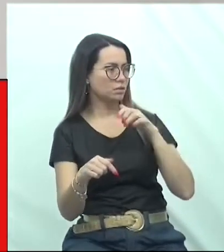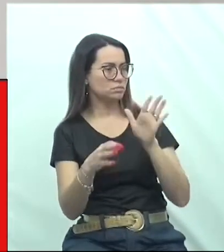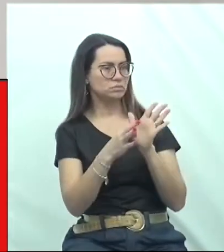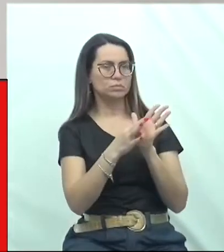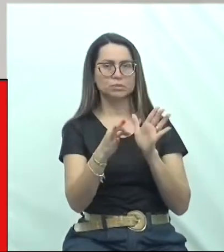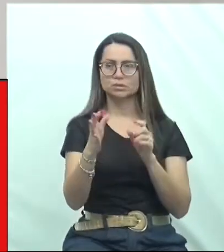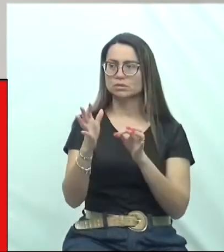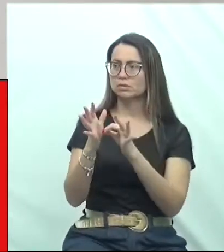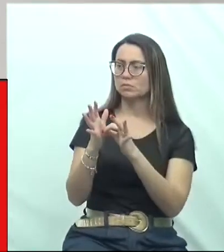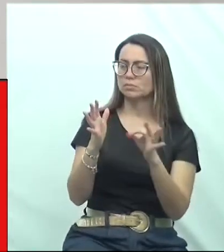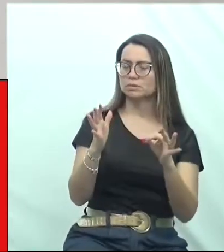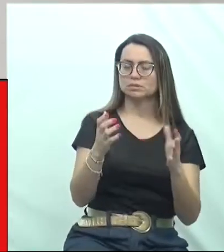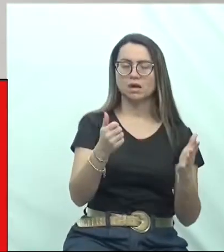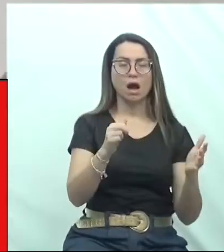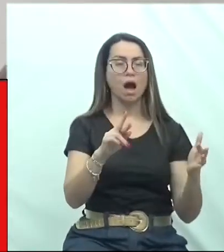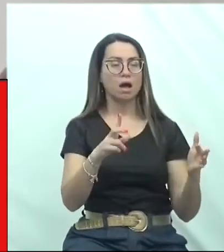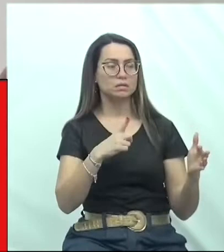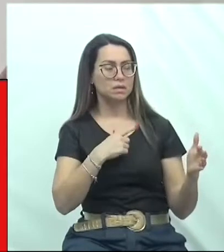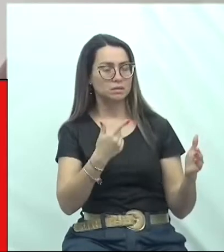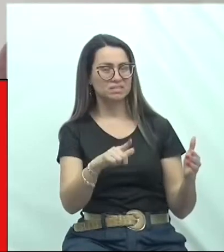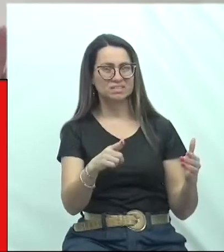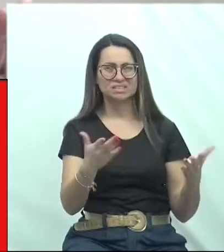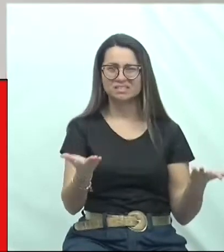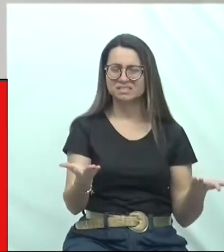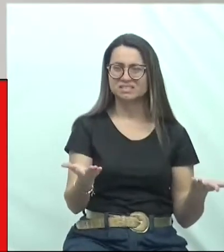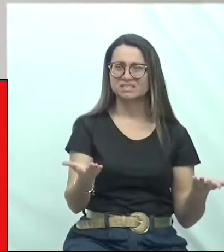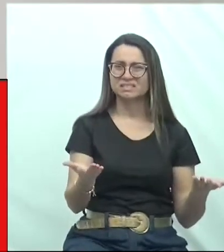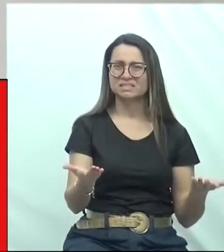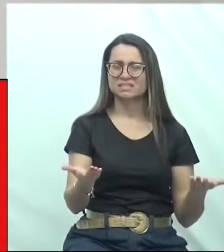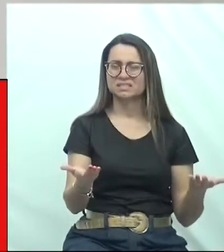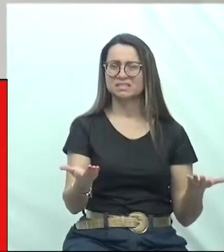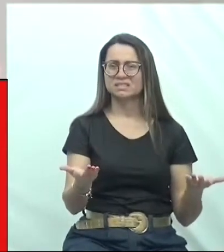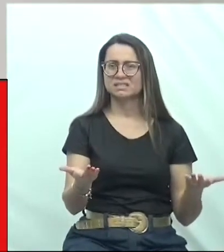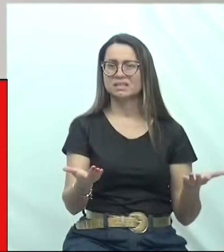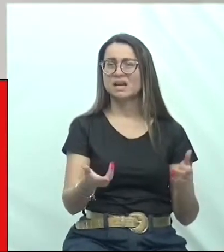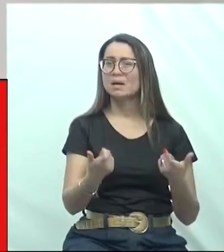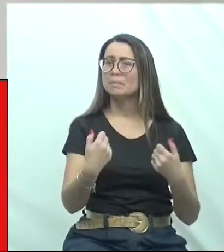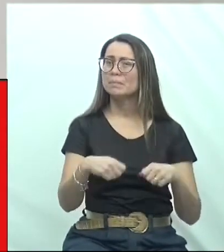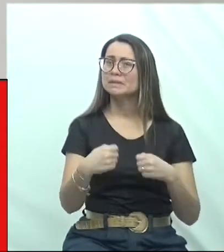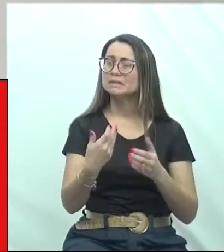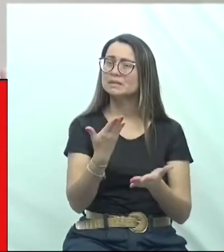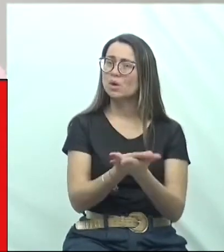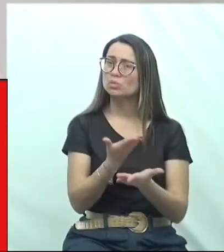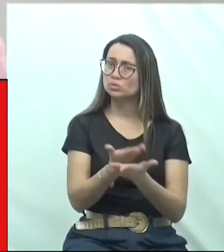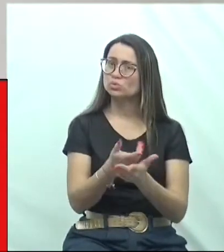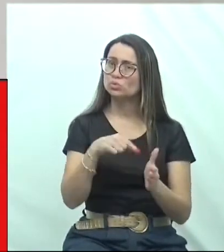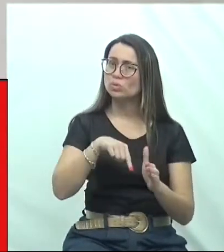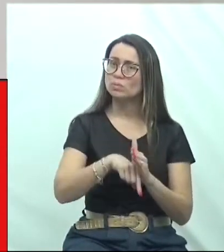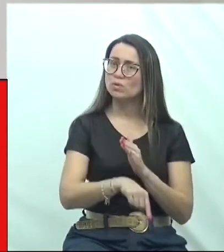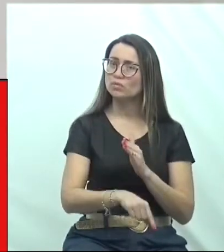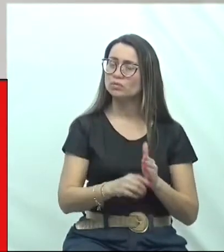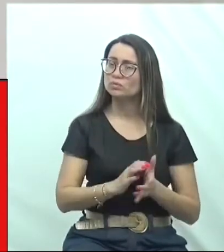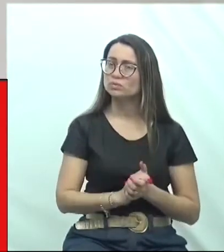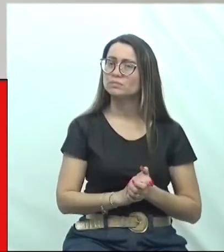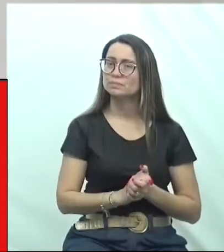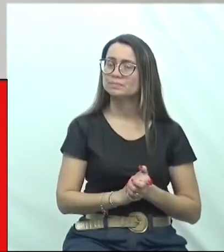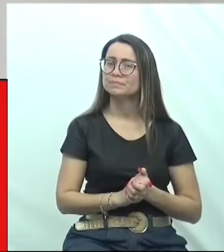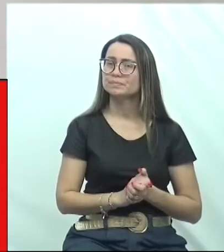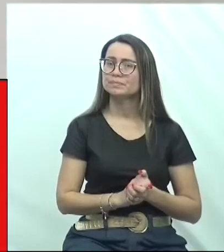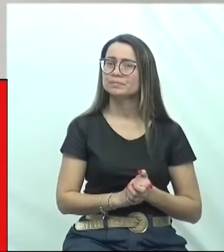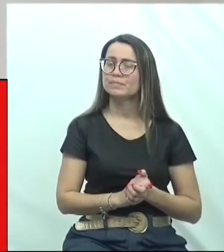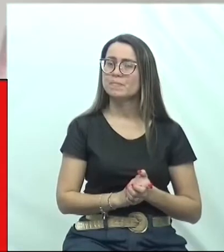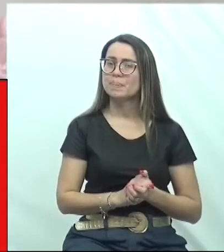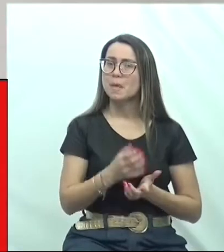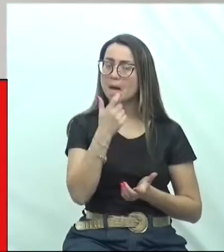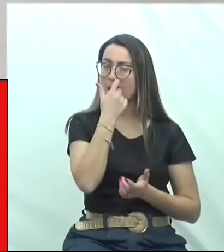outros acham que não existe ar. Então, eu acho que antecede o estudo técnico encomendado pela CISAM, que nós pagamos,